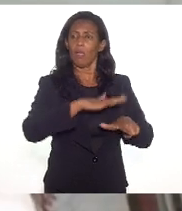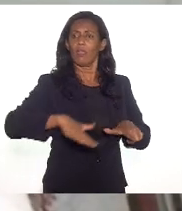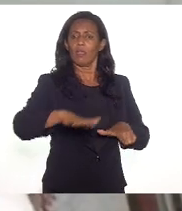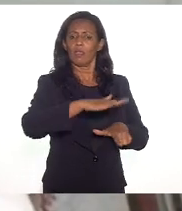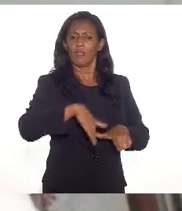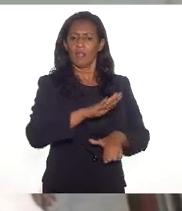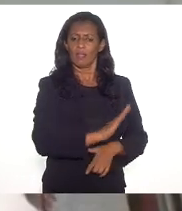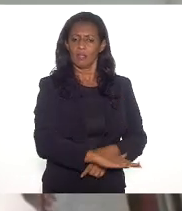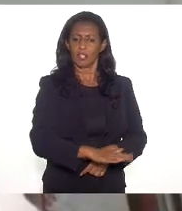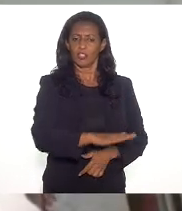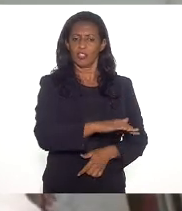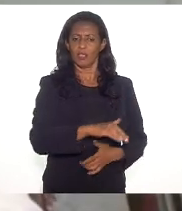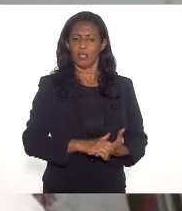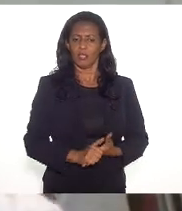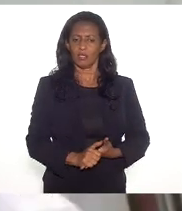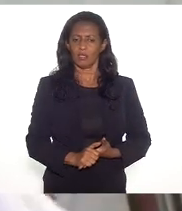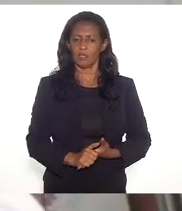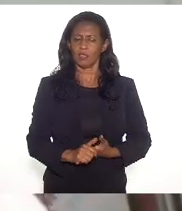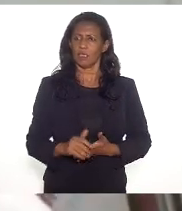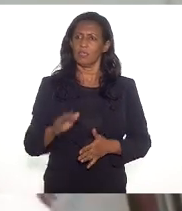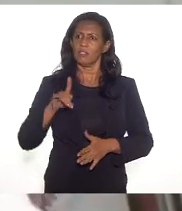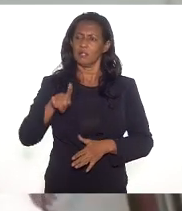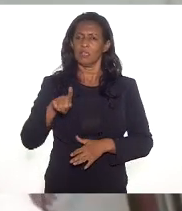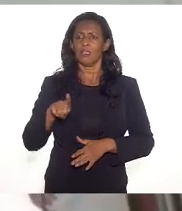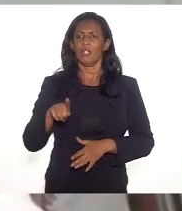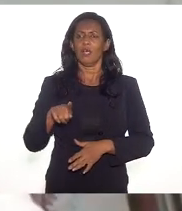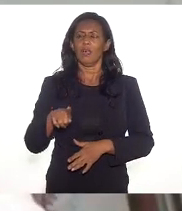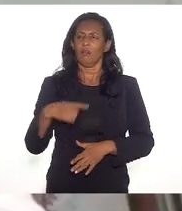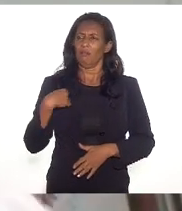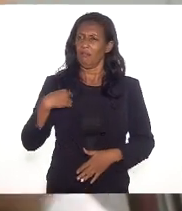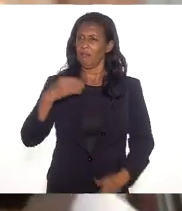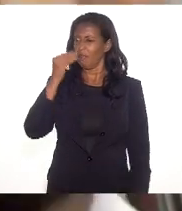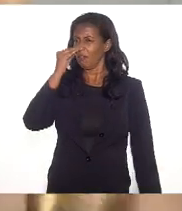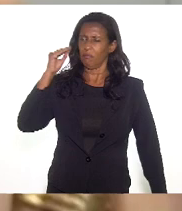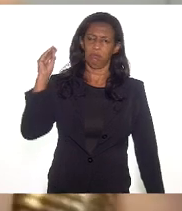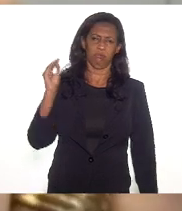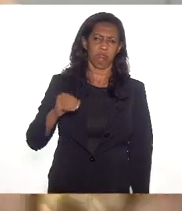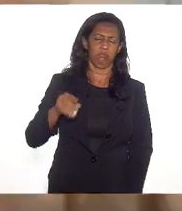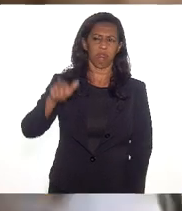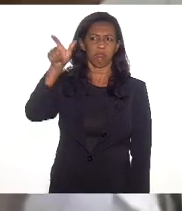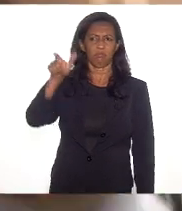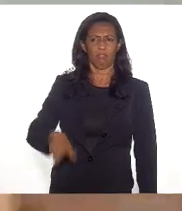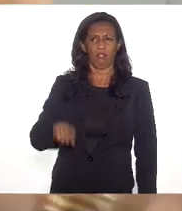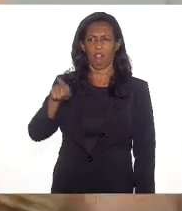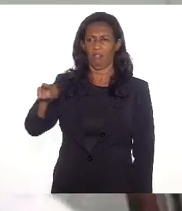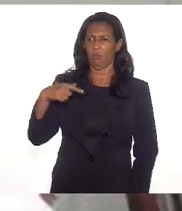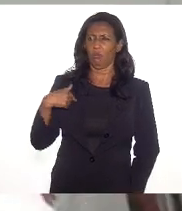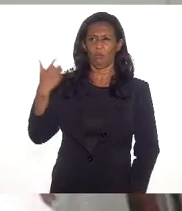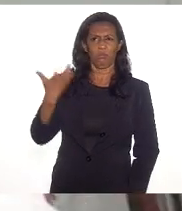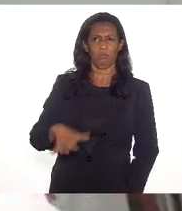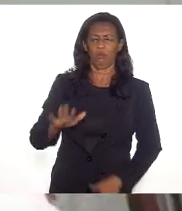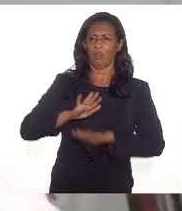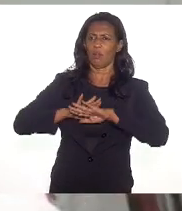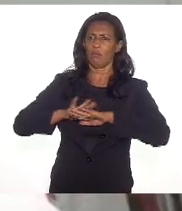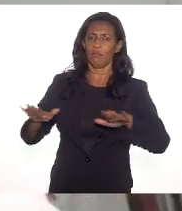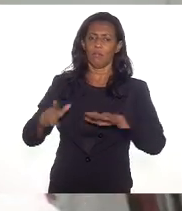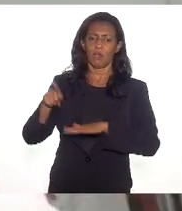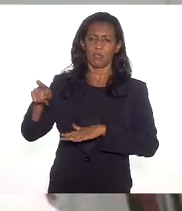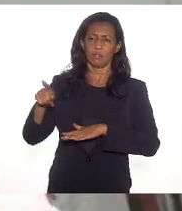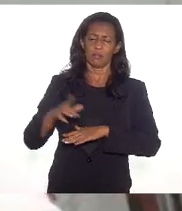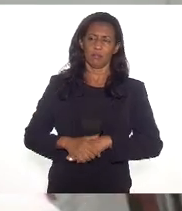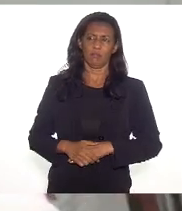na cidade do Rio de Janeiro. Então, fica aqui o meu repúdio a esse comportamento reprovável de Vossa